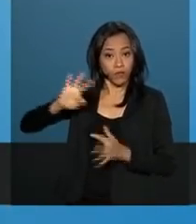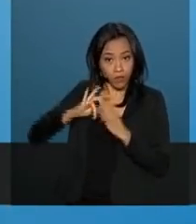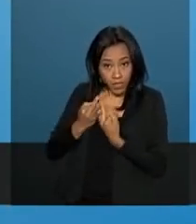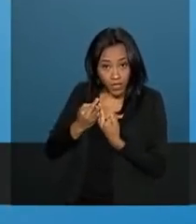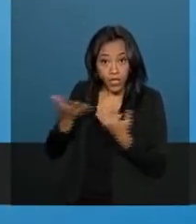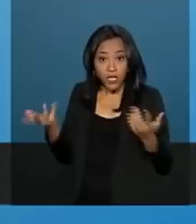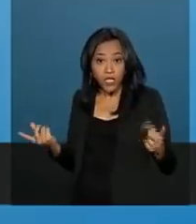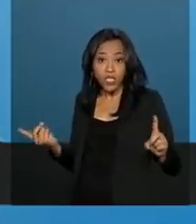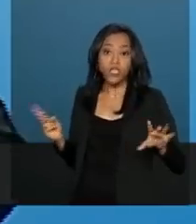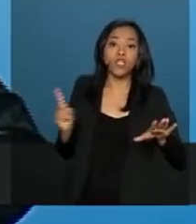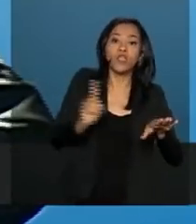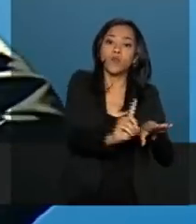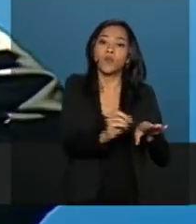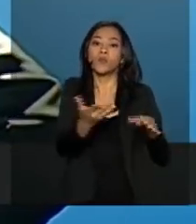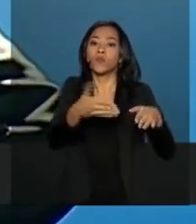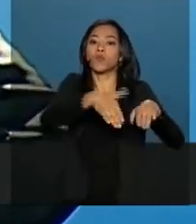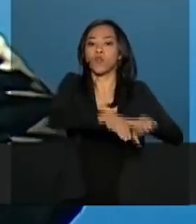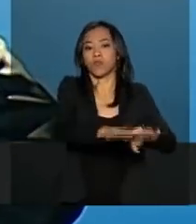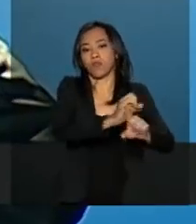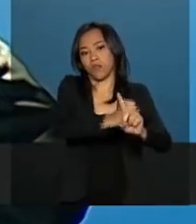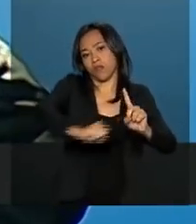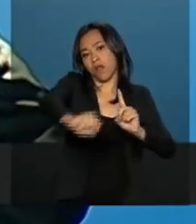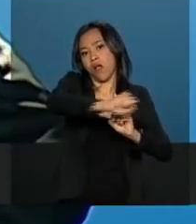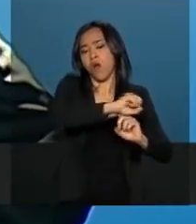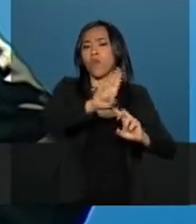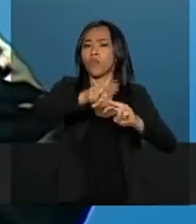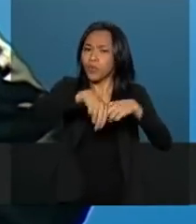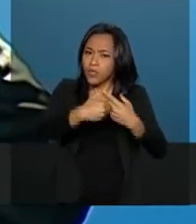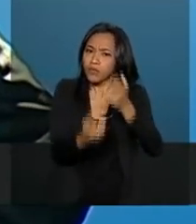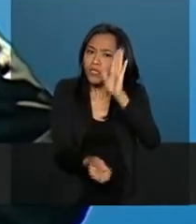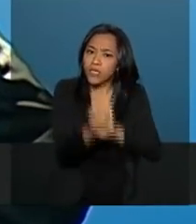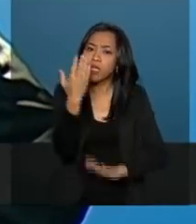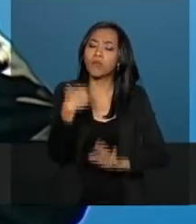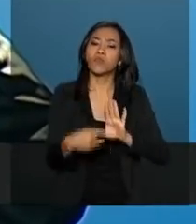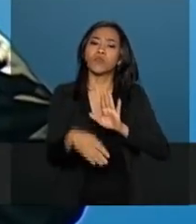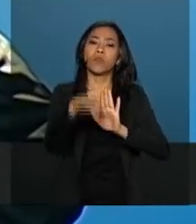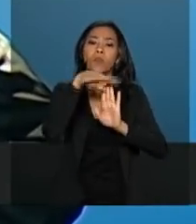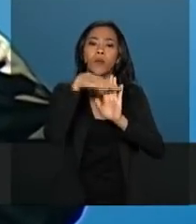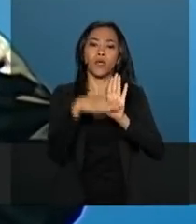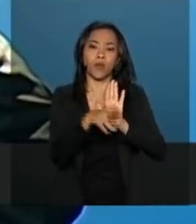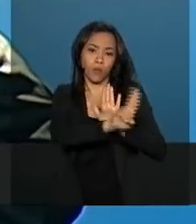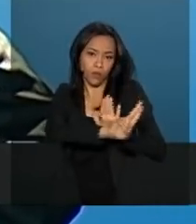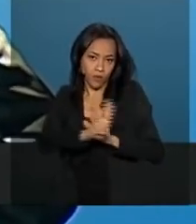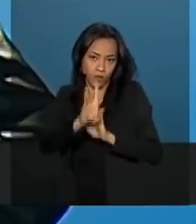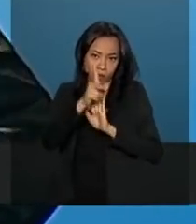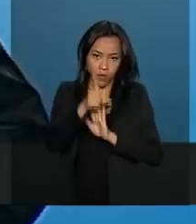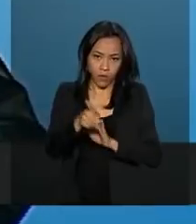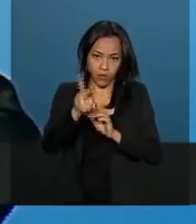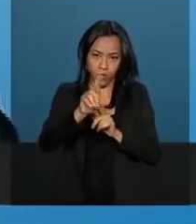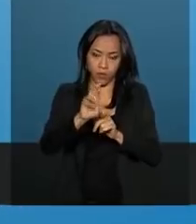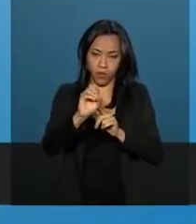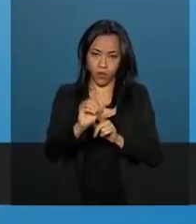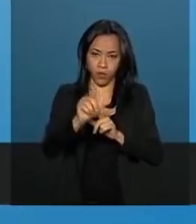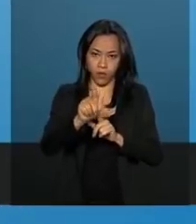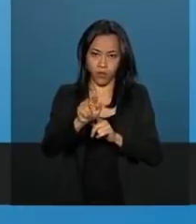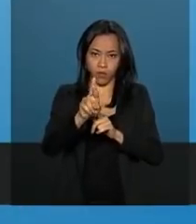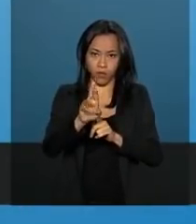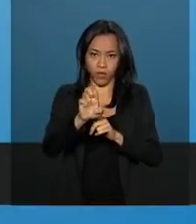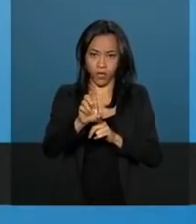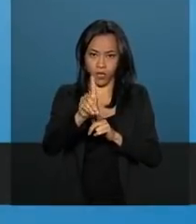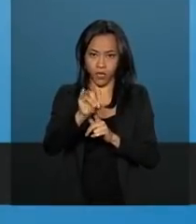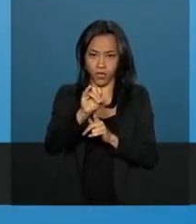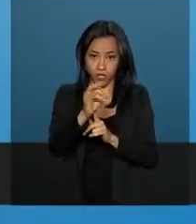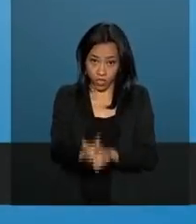social, e por isso criamos um programa chamado Progredir, que faz com que, a essa altura, faz com que os filhos